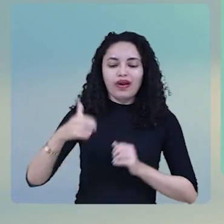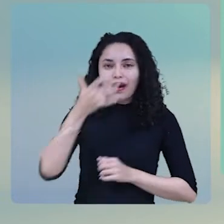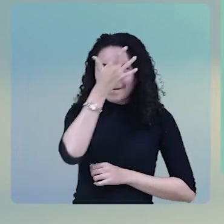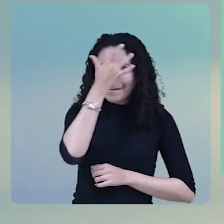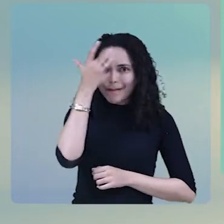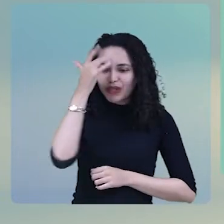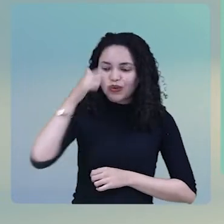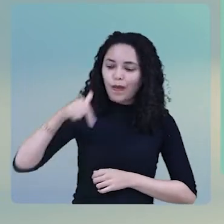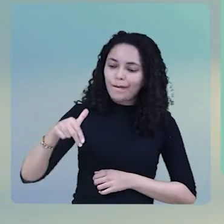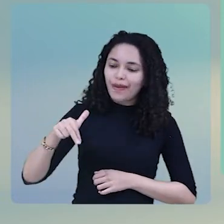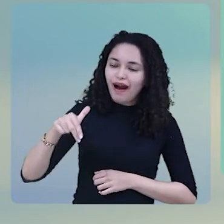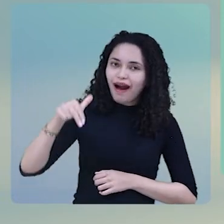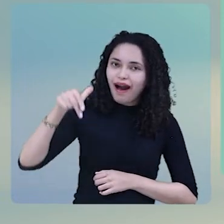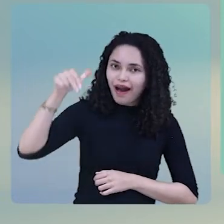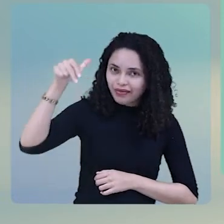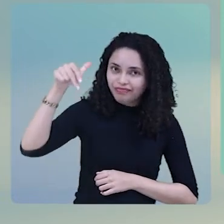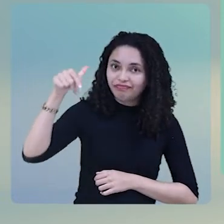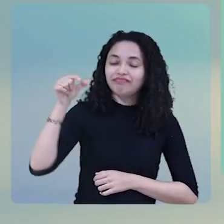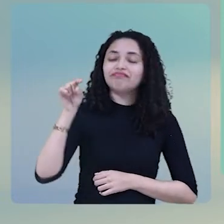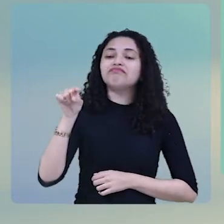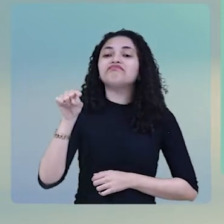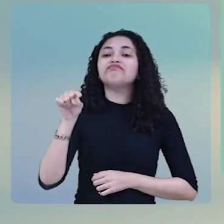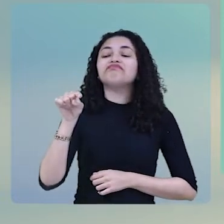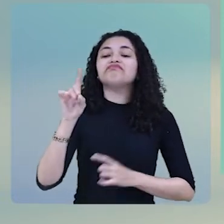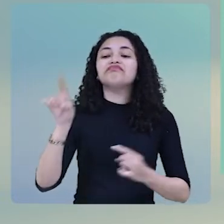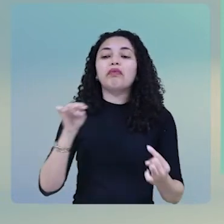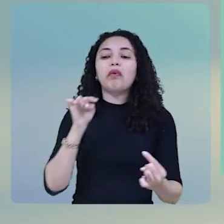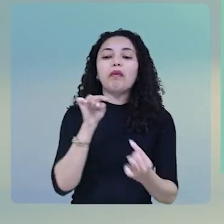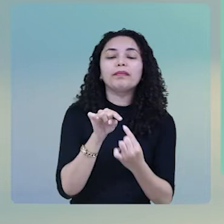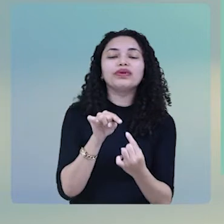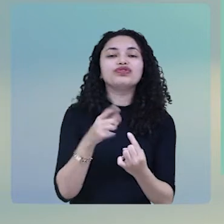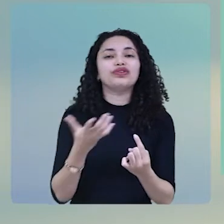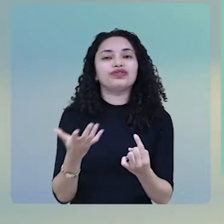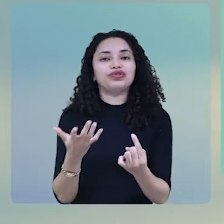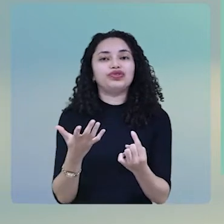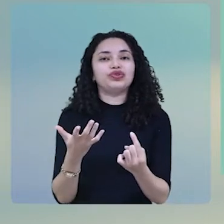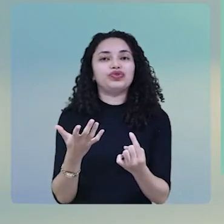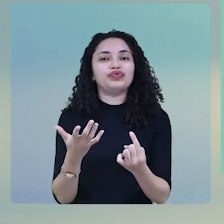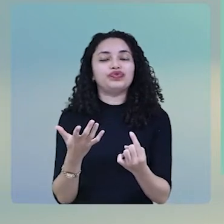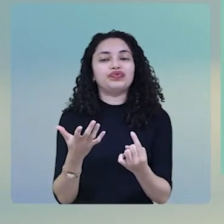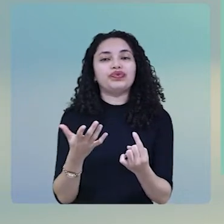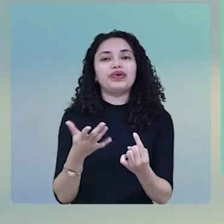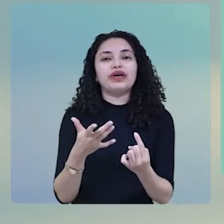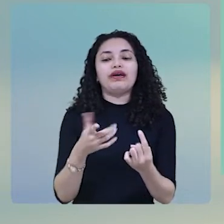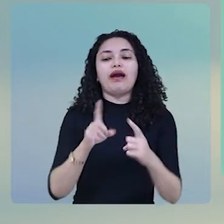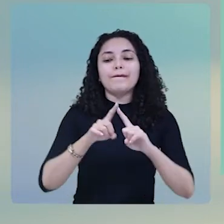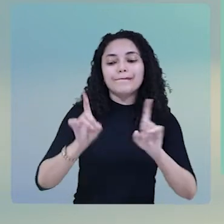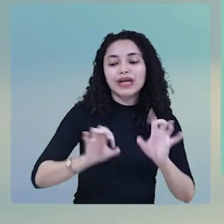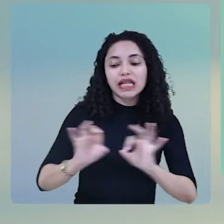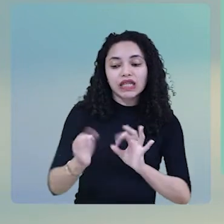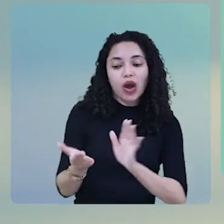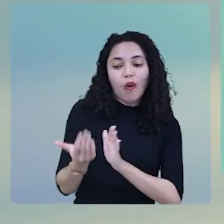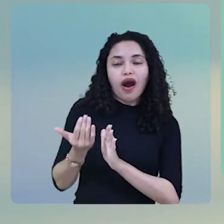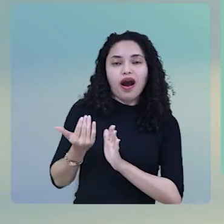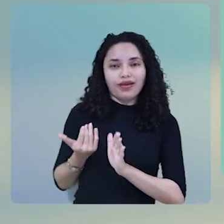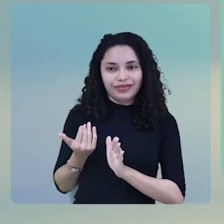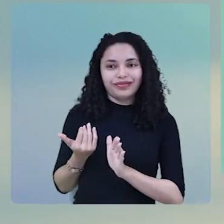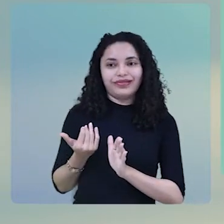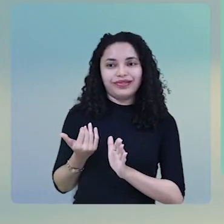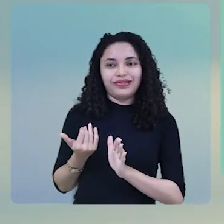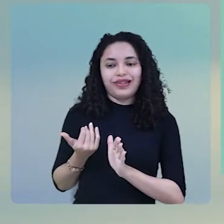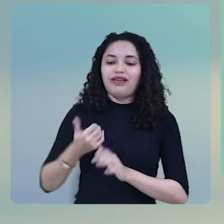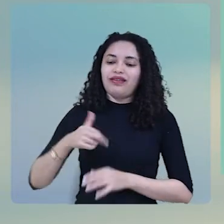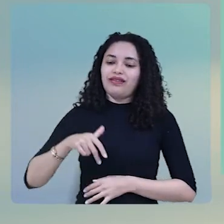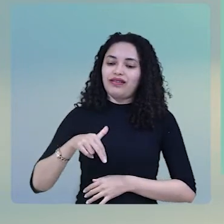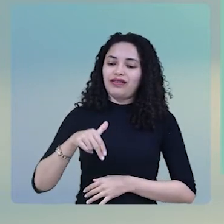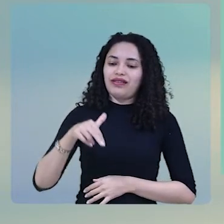subo dessas escadas com um objetivo, uma coisa sistematizada, uma coisa planejada, esse subir a escada deixa